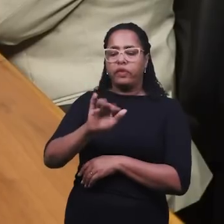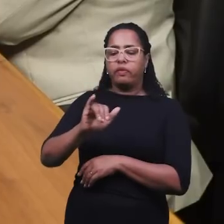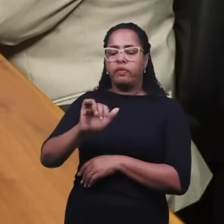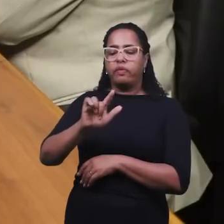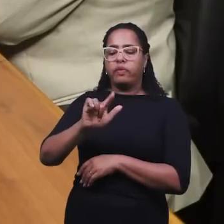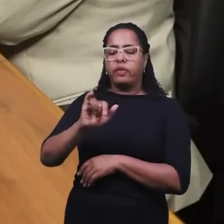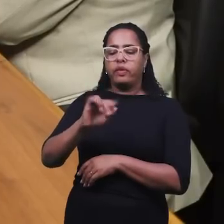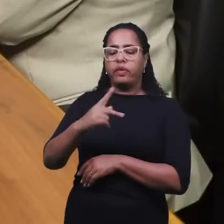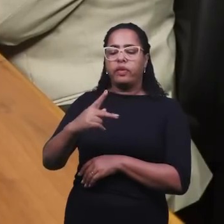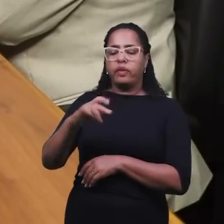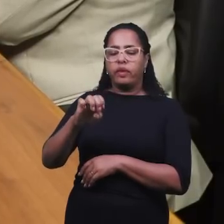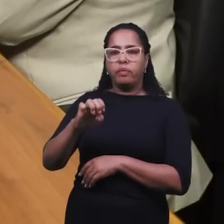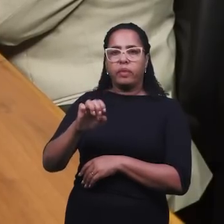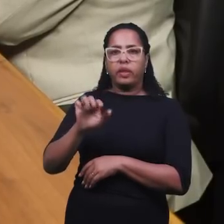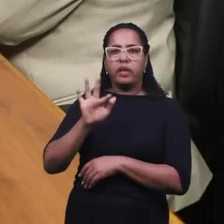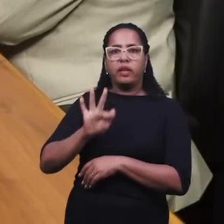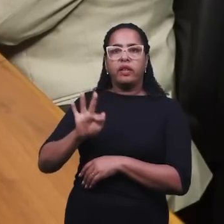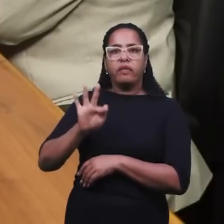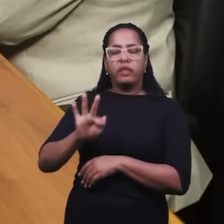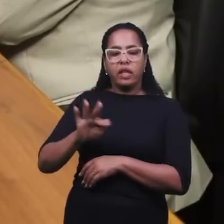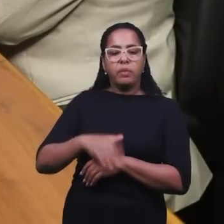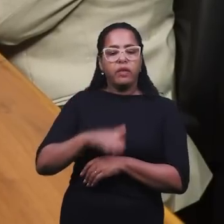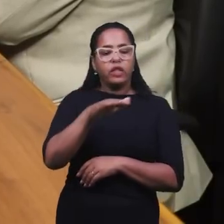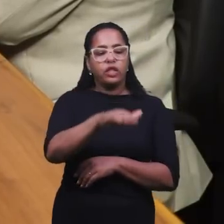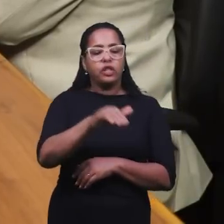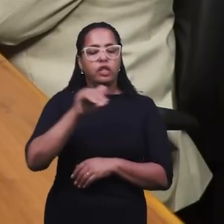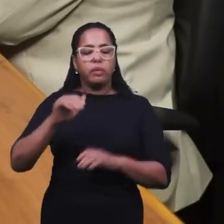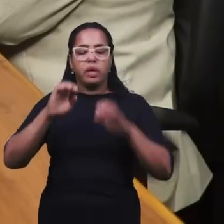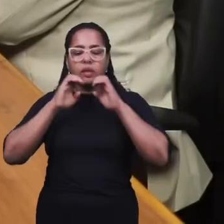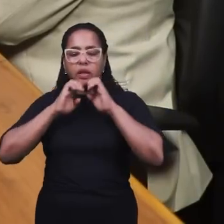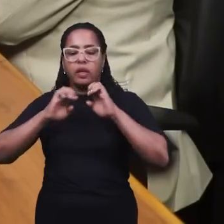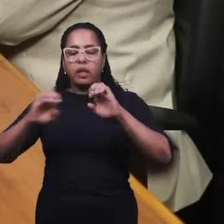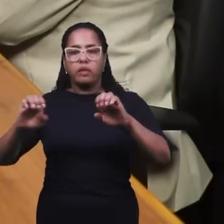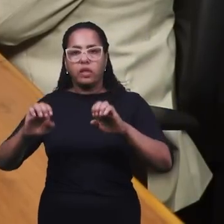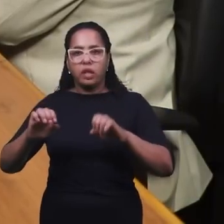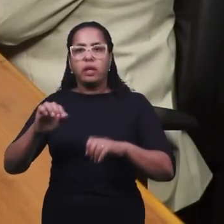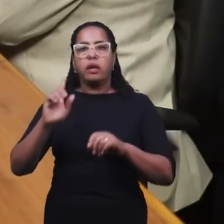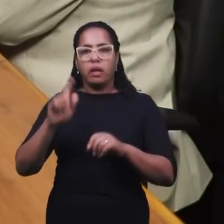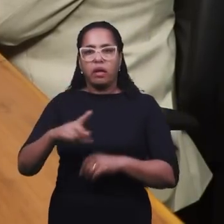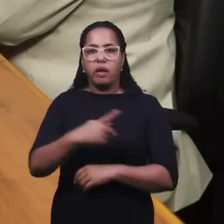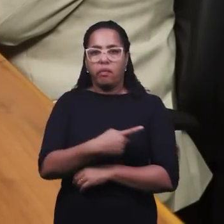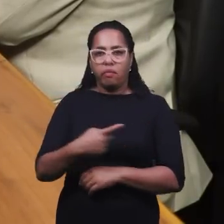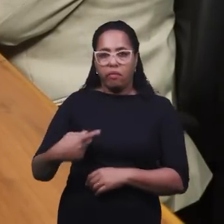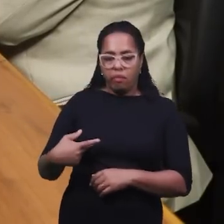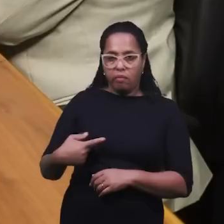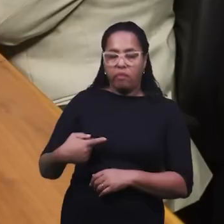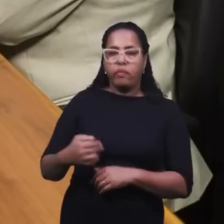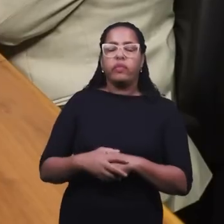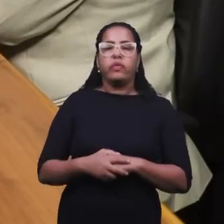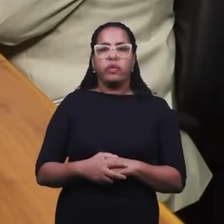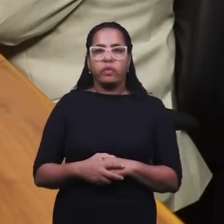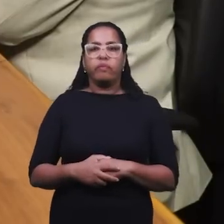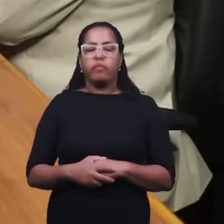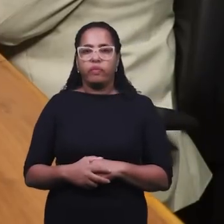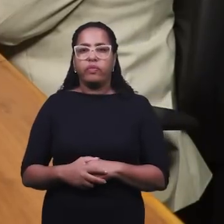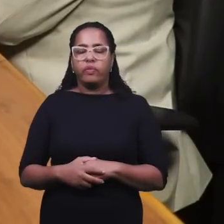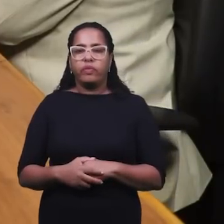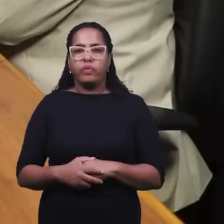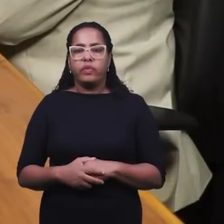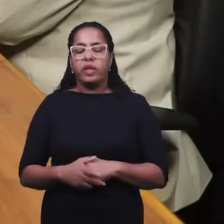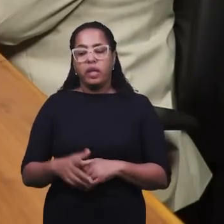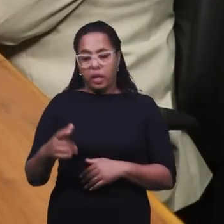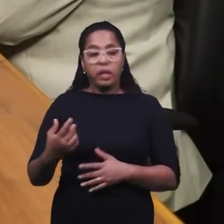existe casos desses na Bíblia? Sim, existe. Não é? Uhum. Filipe, não é? Que era um